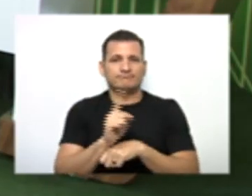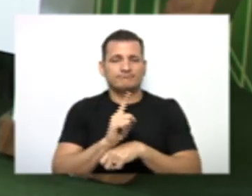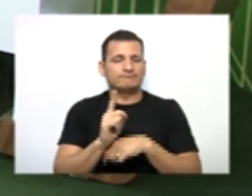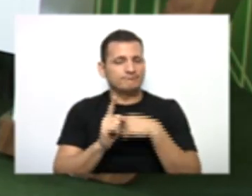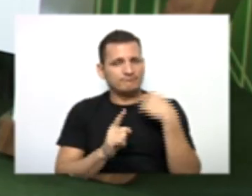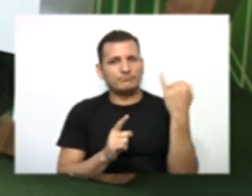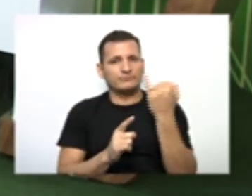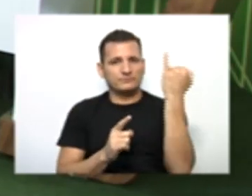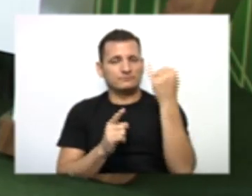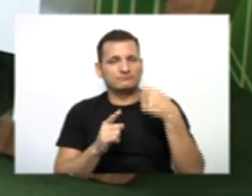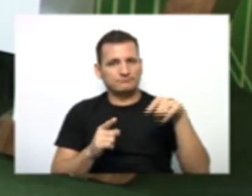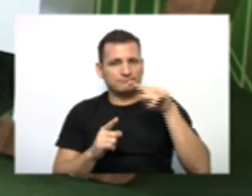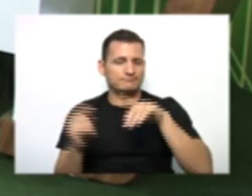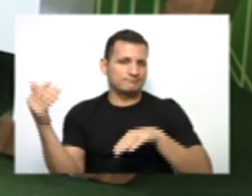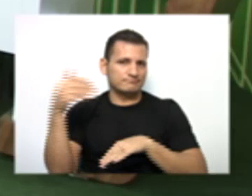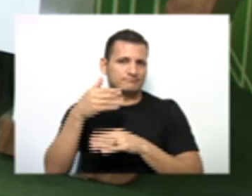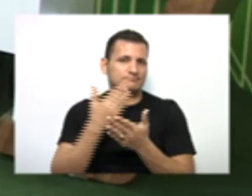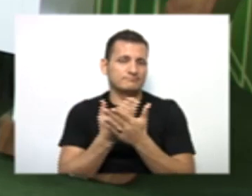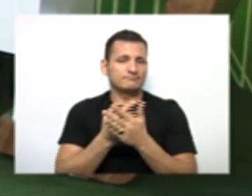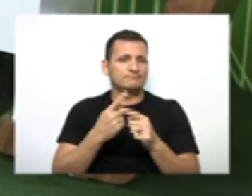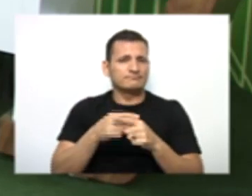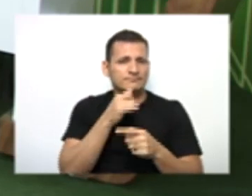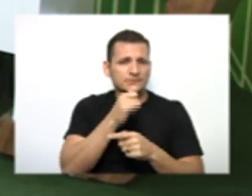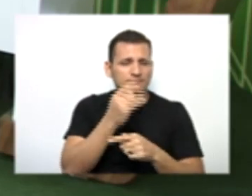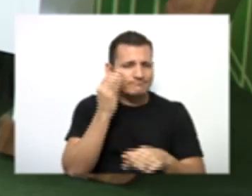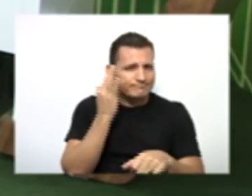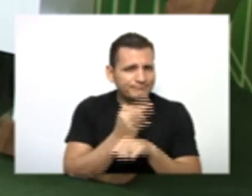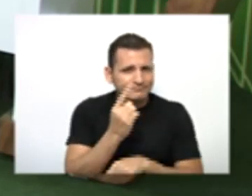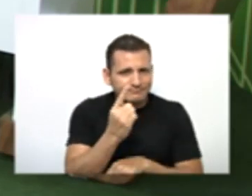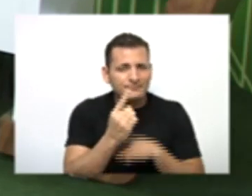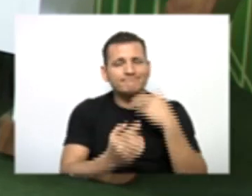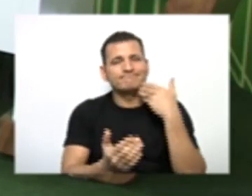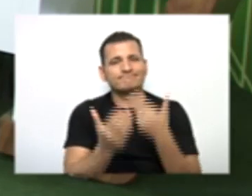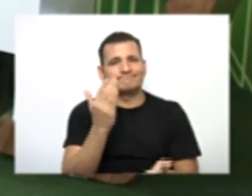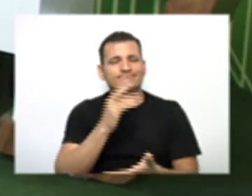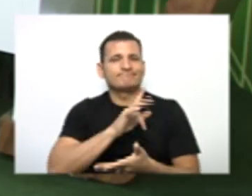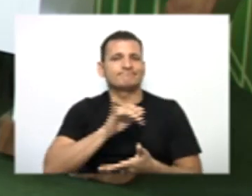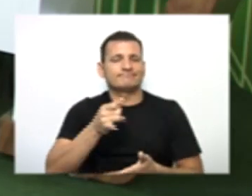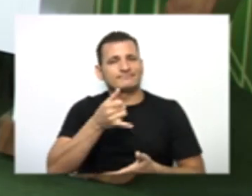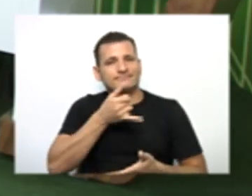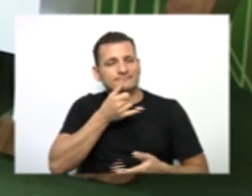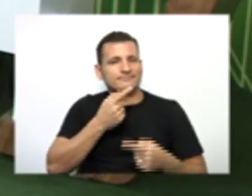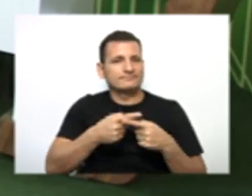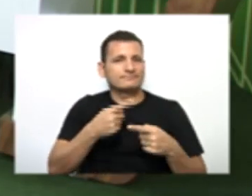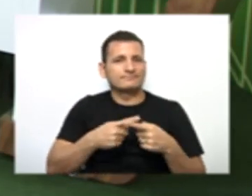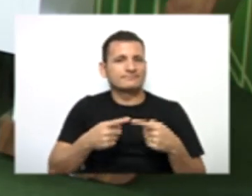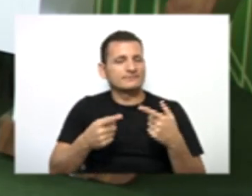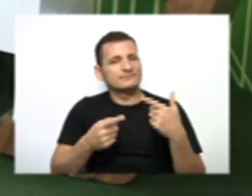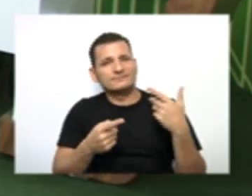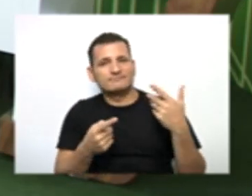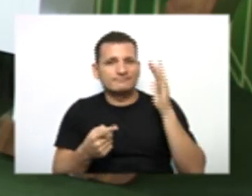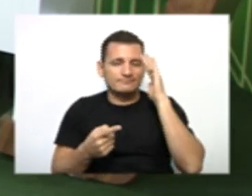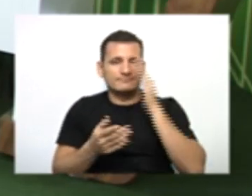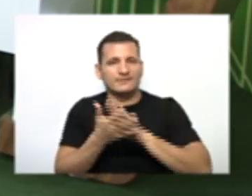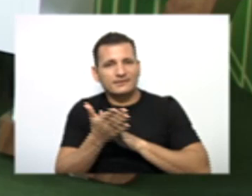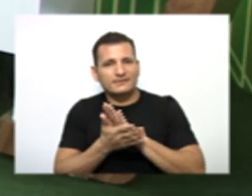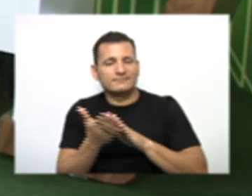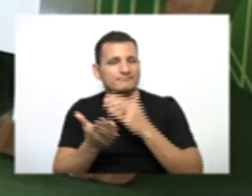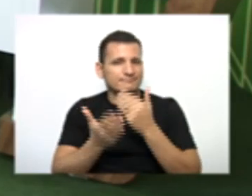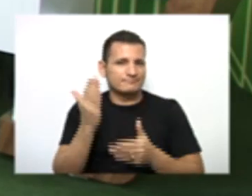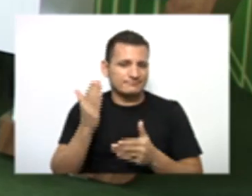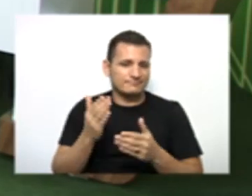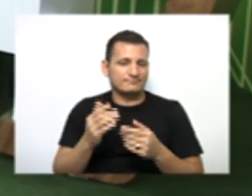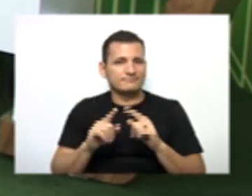vocês venham na aula, porque se faltou uma vez vai ficar perdido, né, professora? Vai ficar triste, porque vai chegar em casa, vai entender muita coisa, vai perder,